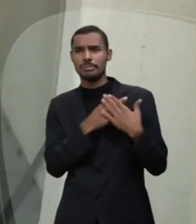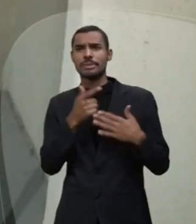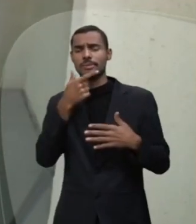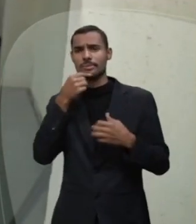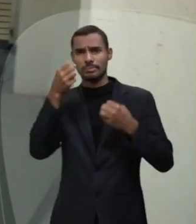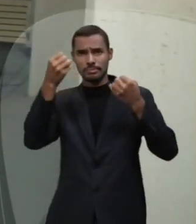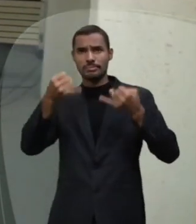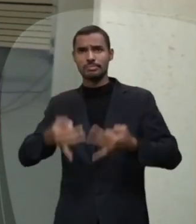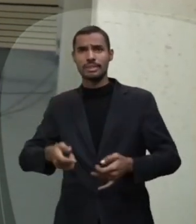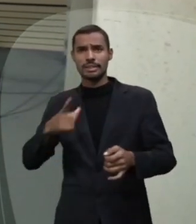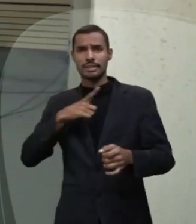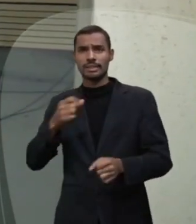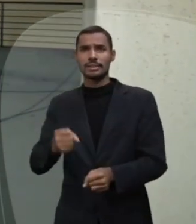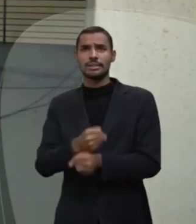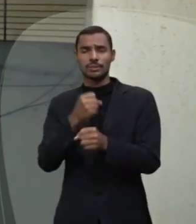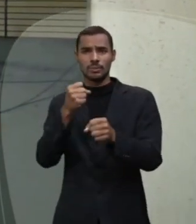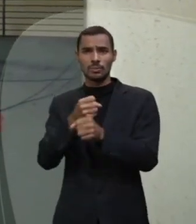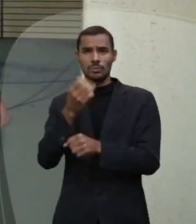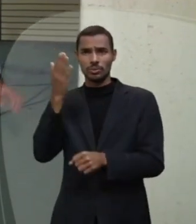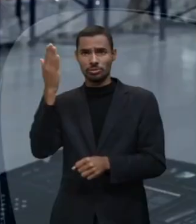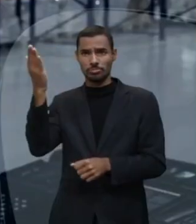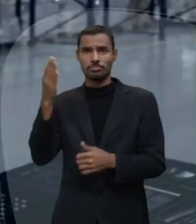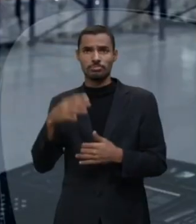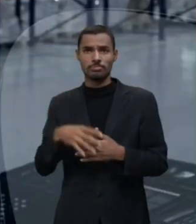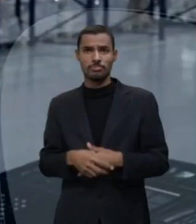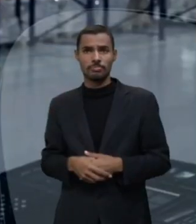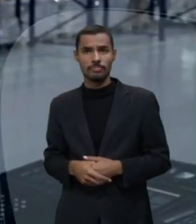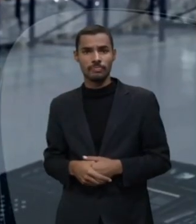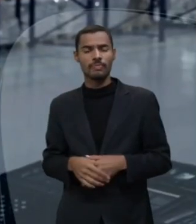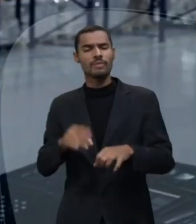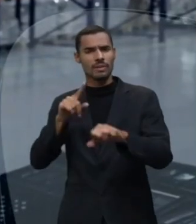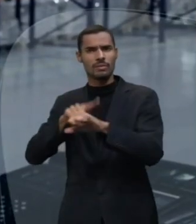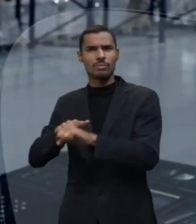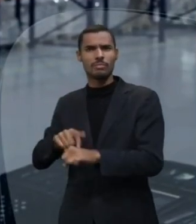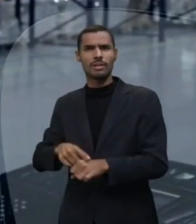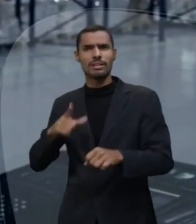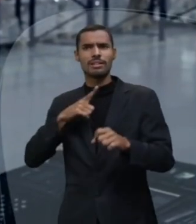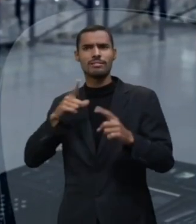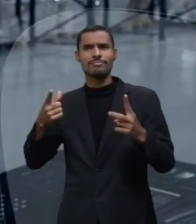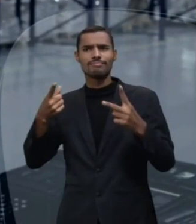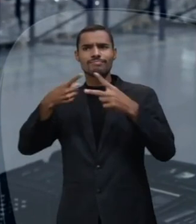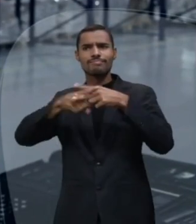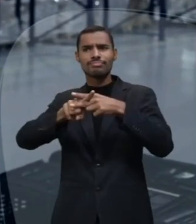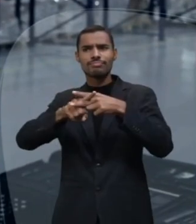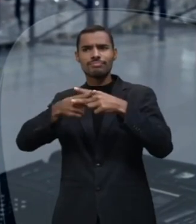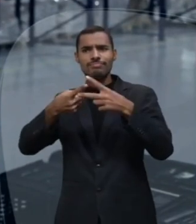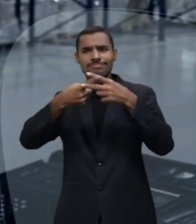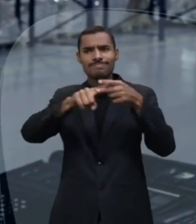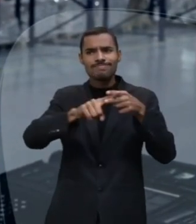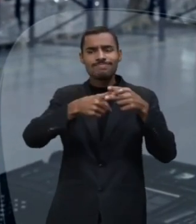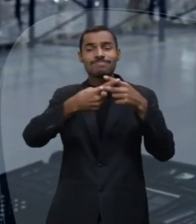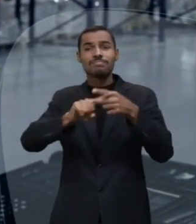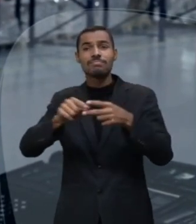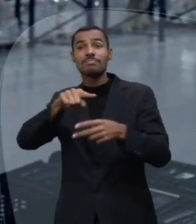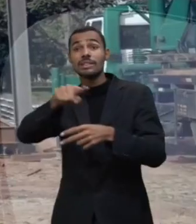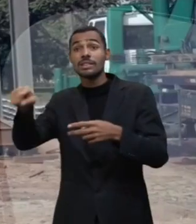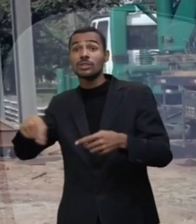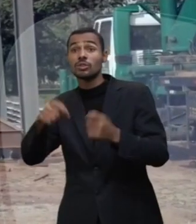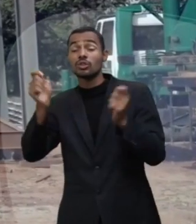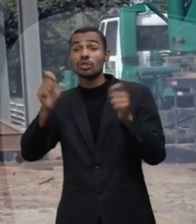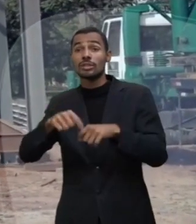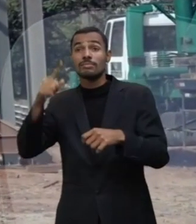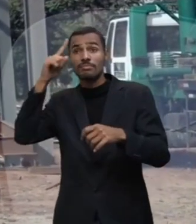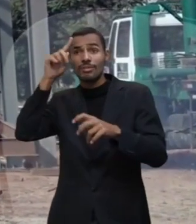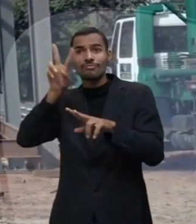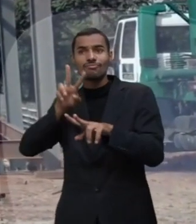pela construção desses galpões industriais. No momento que a peça está sendo içada, entendeu? Os operários já precisam estar